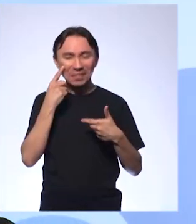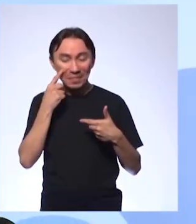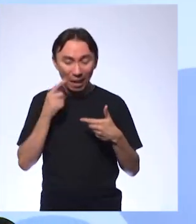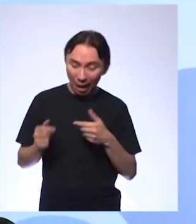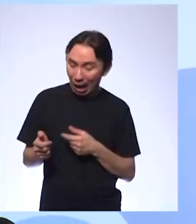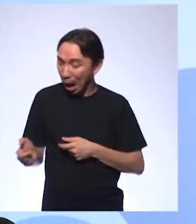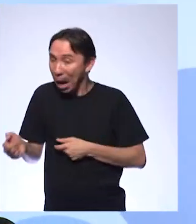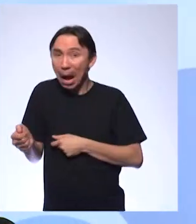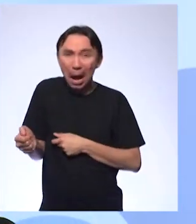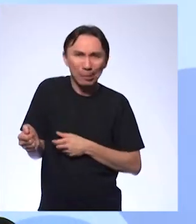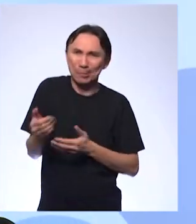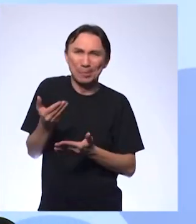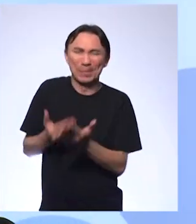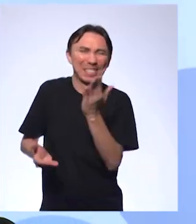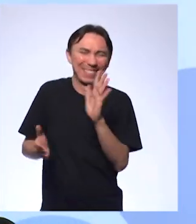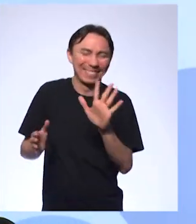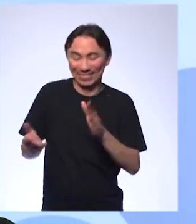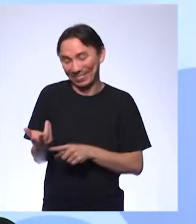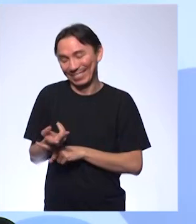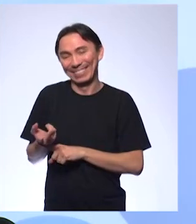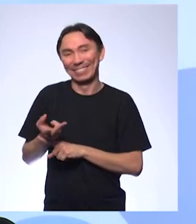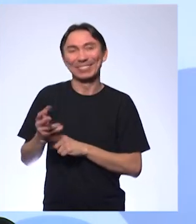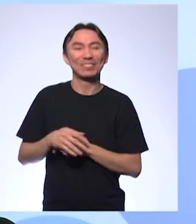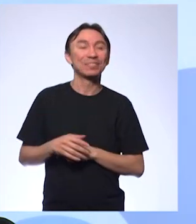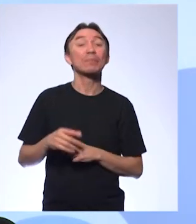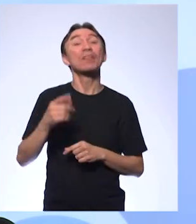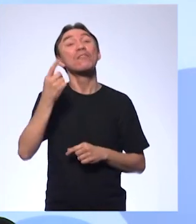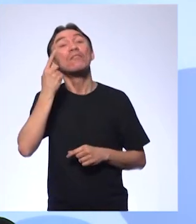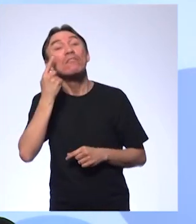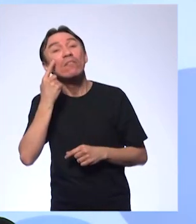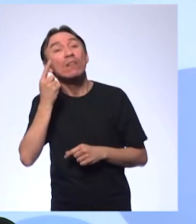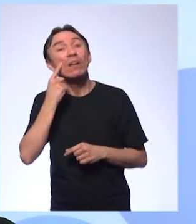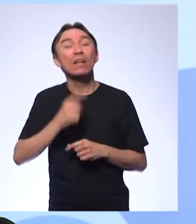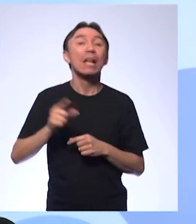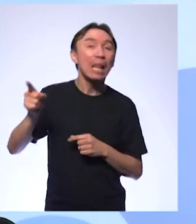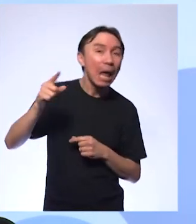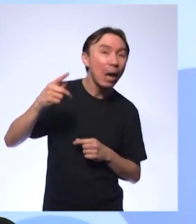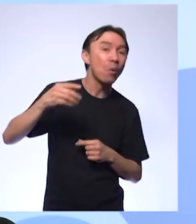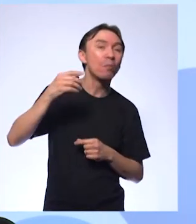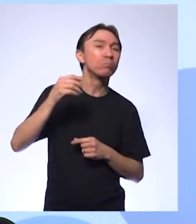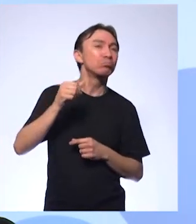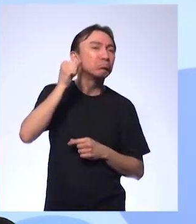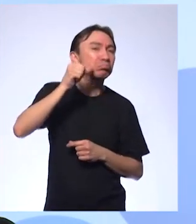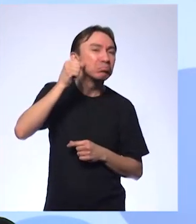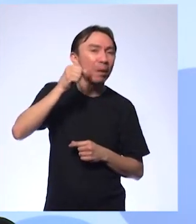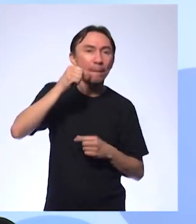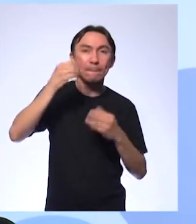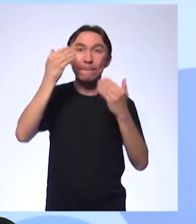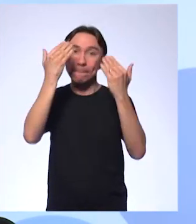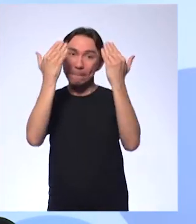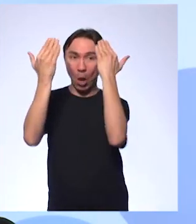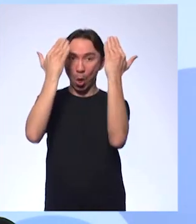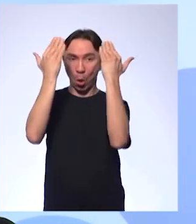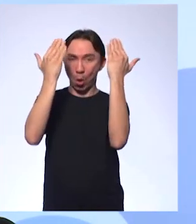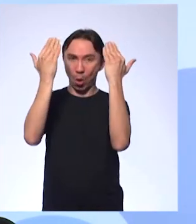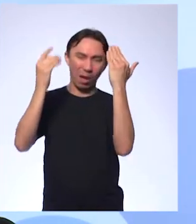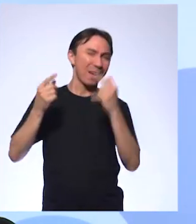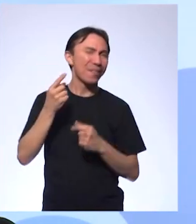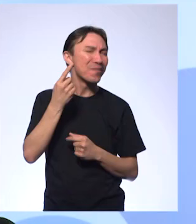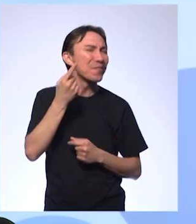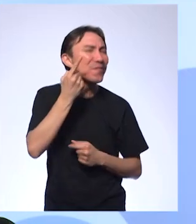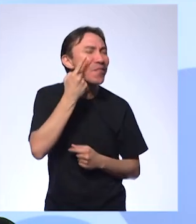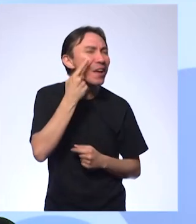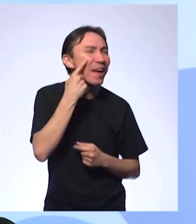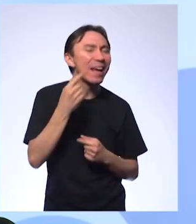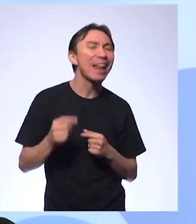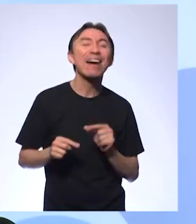do PowerPoint, a gente vai ouvir o relato de uma psicóloga, que é a psicóloga Alba. Então, prestem atenção no que ela tem